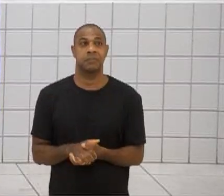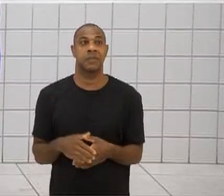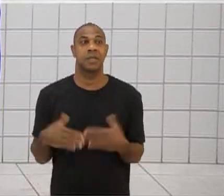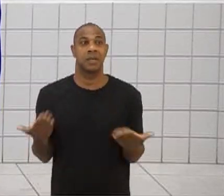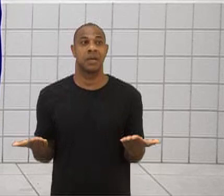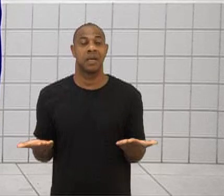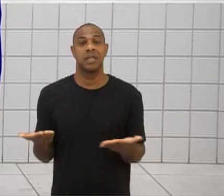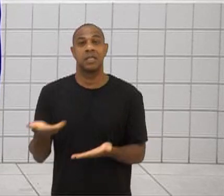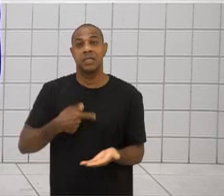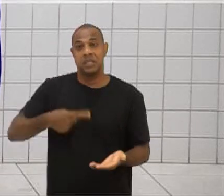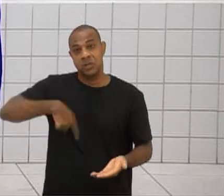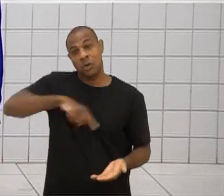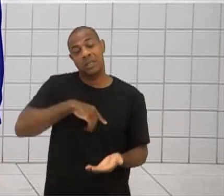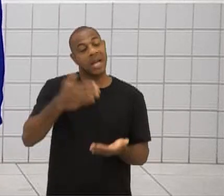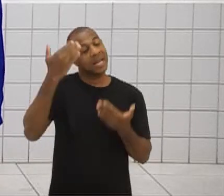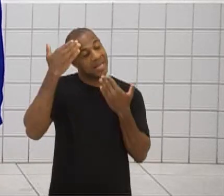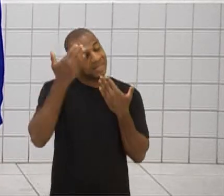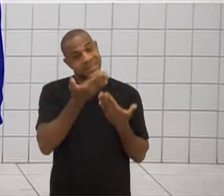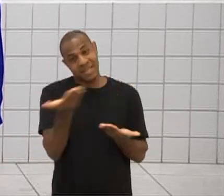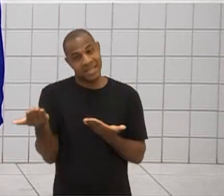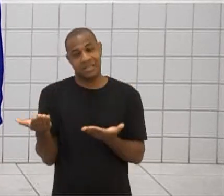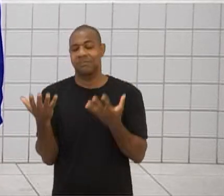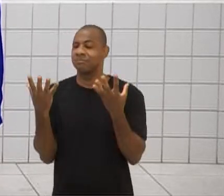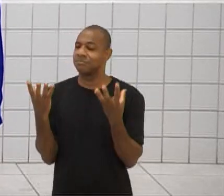gente agradece muito